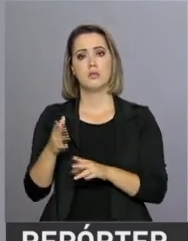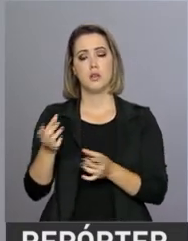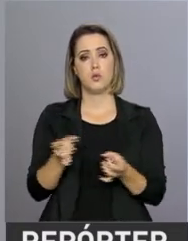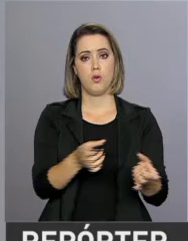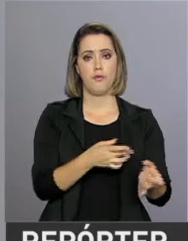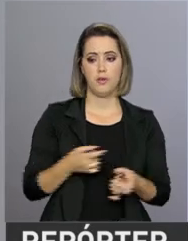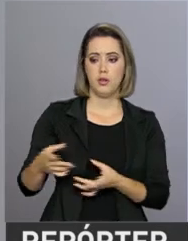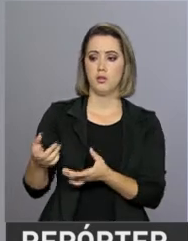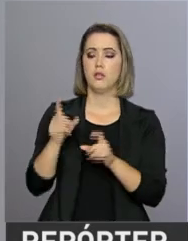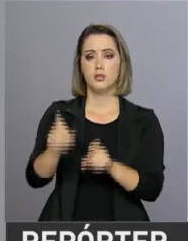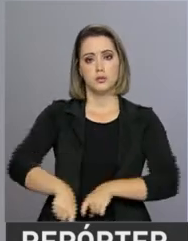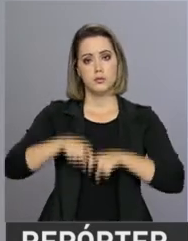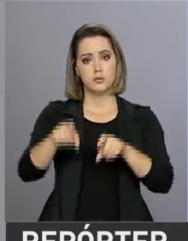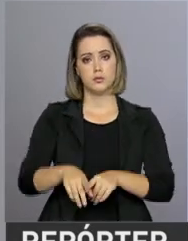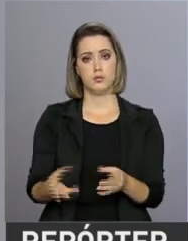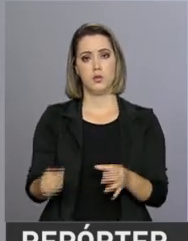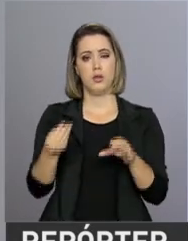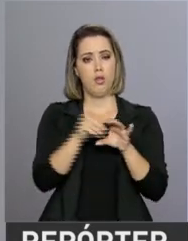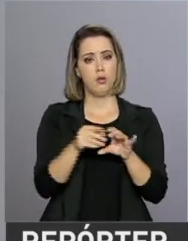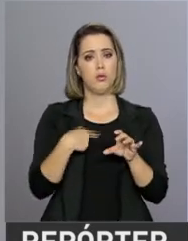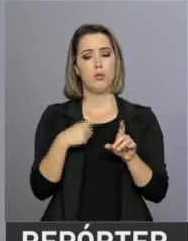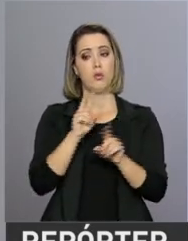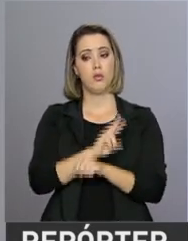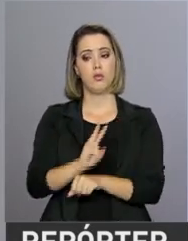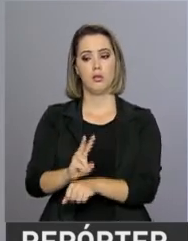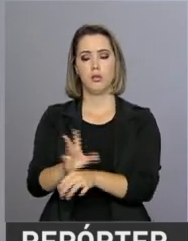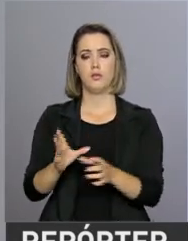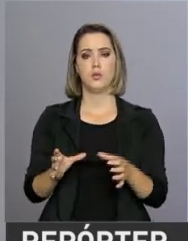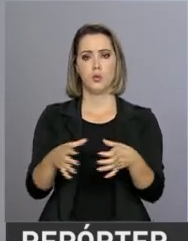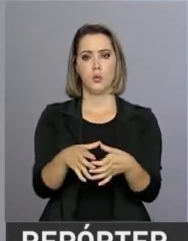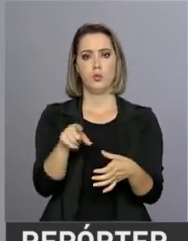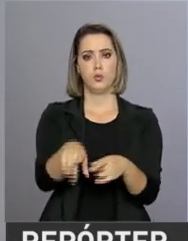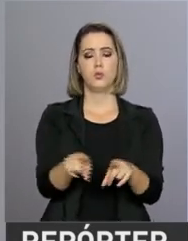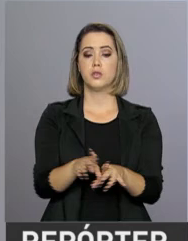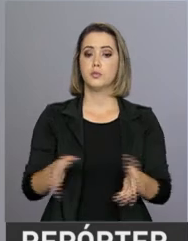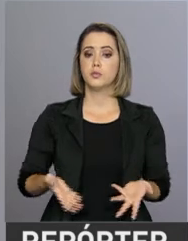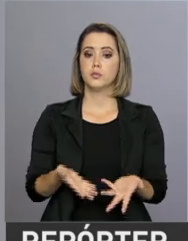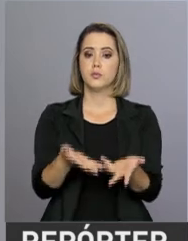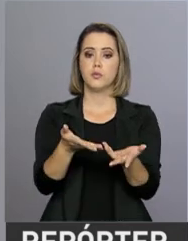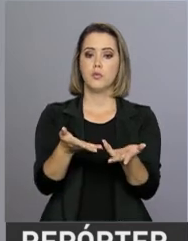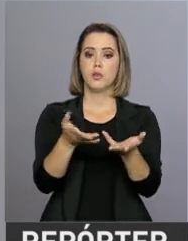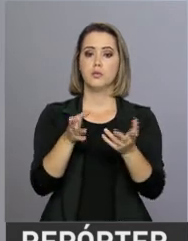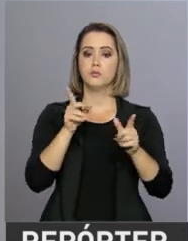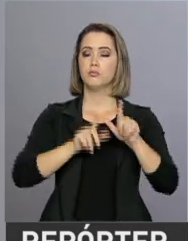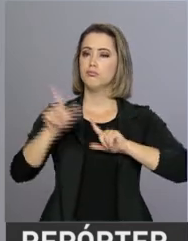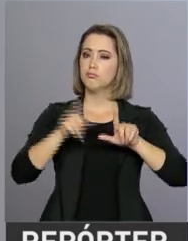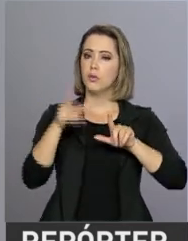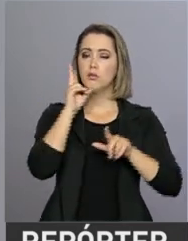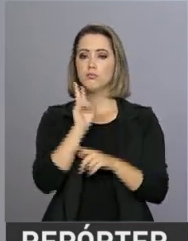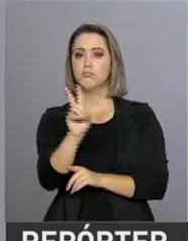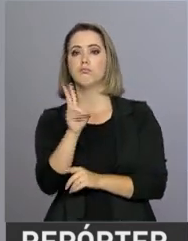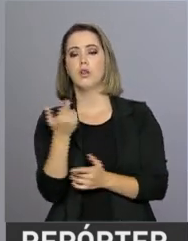agronegócio, que incluem a defesa dos interesses do setor e a promoção da imagem da agricultura